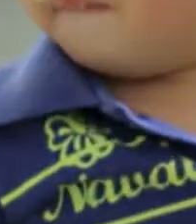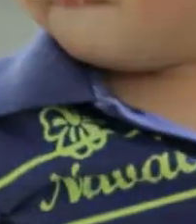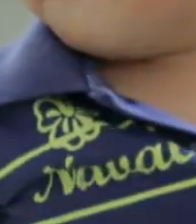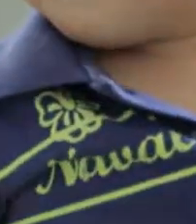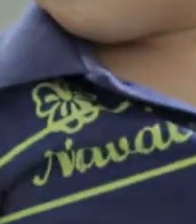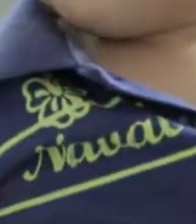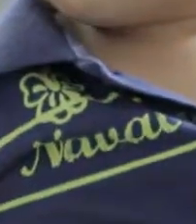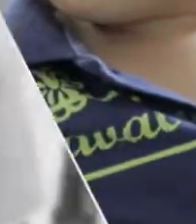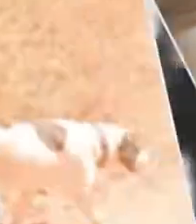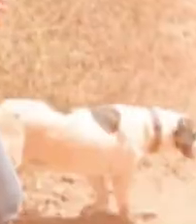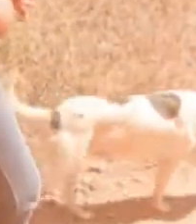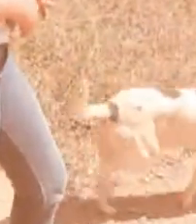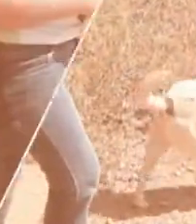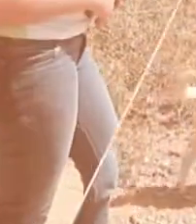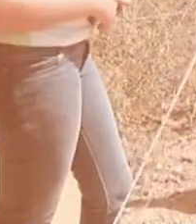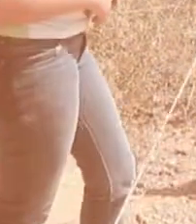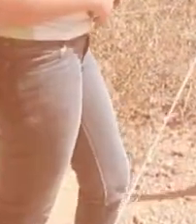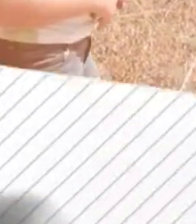Música